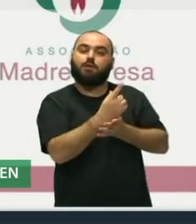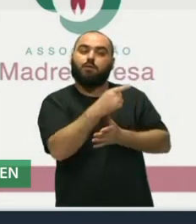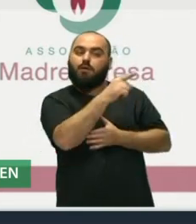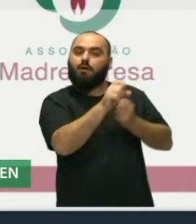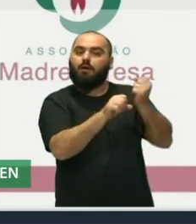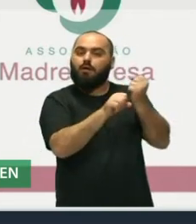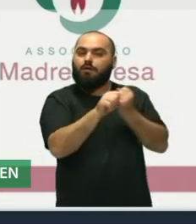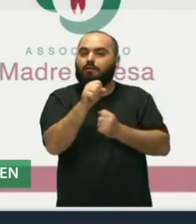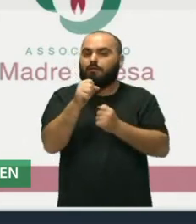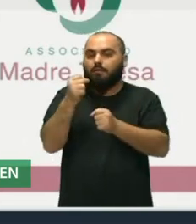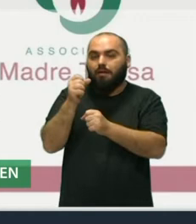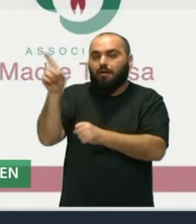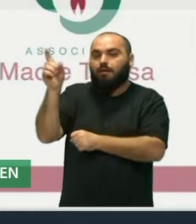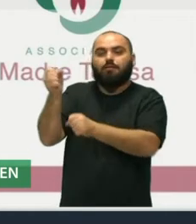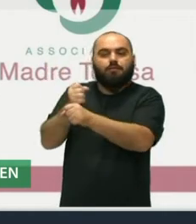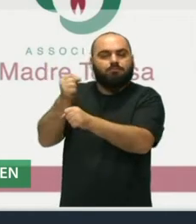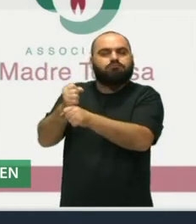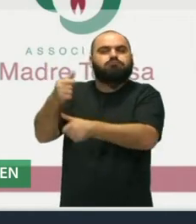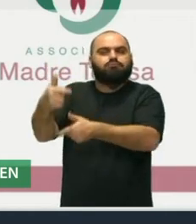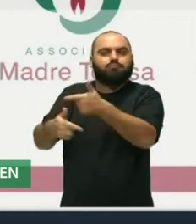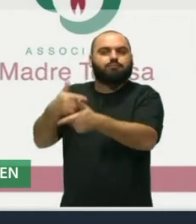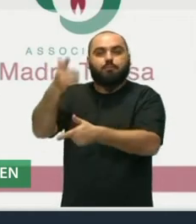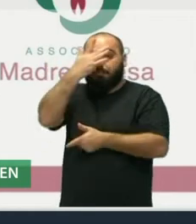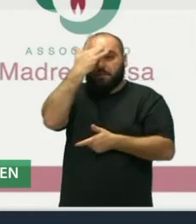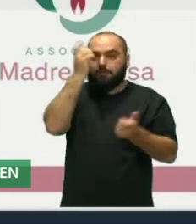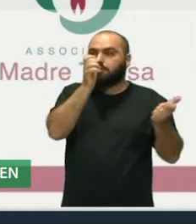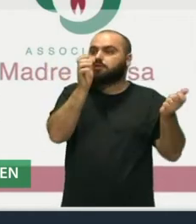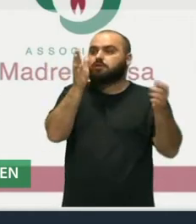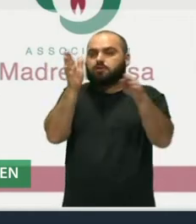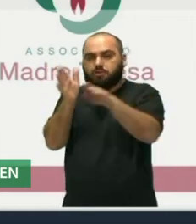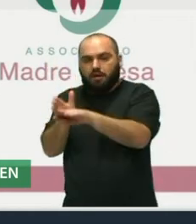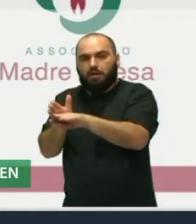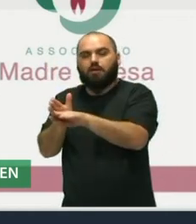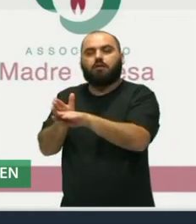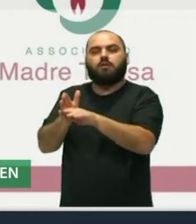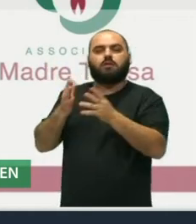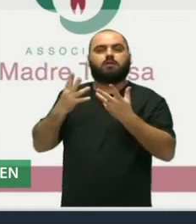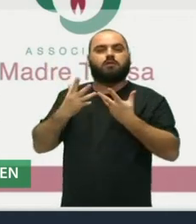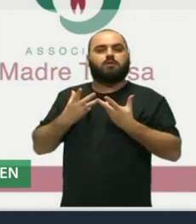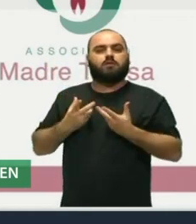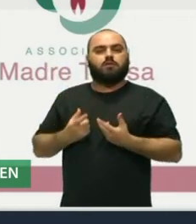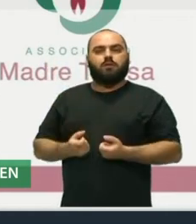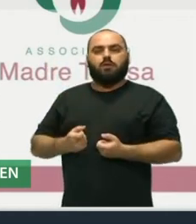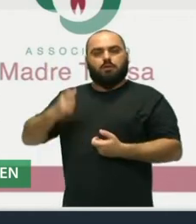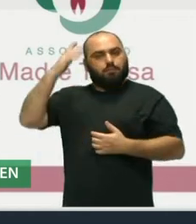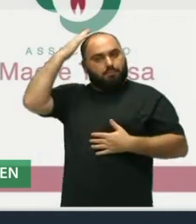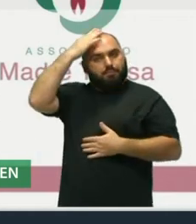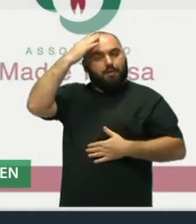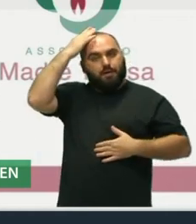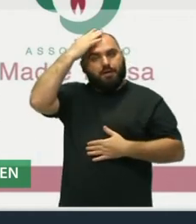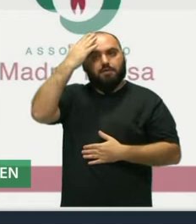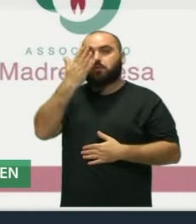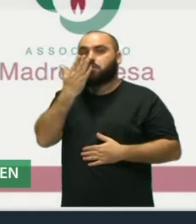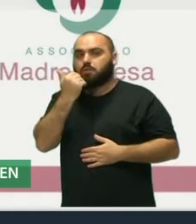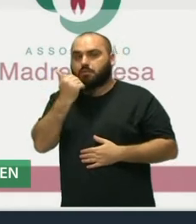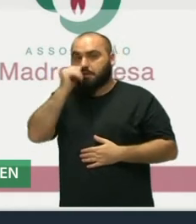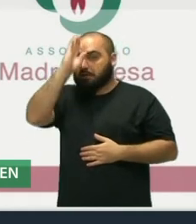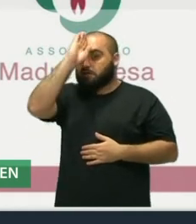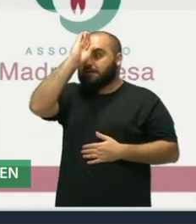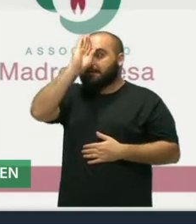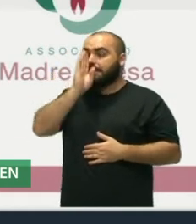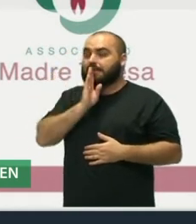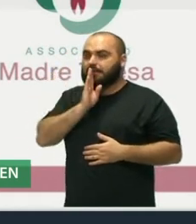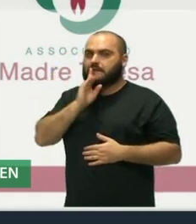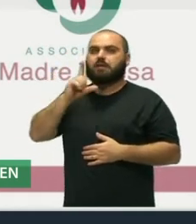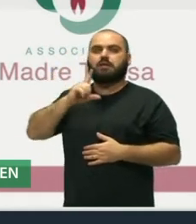Os pacientes aí, eles chegam, eles podem descansar, tomar banho, recebem refeição, tudo gratuito. Ali tem